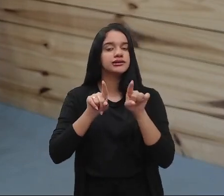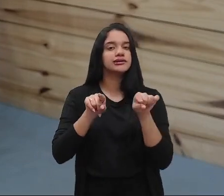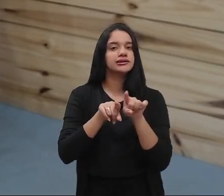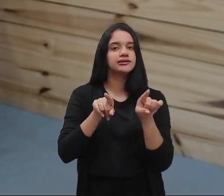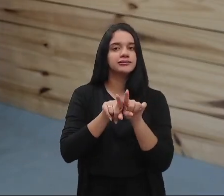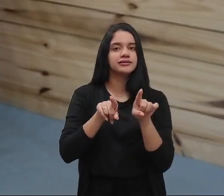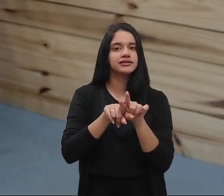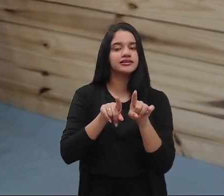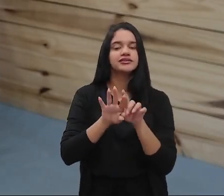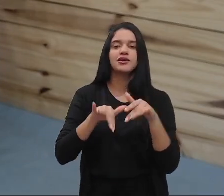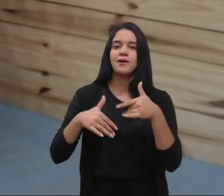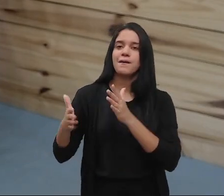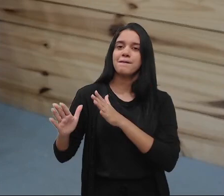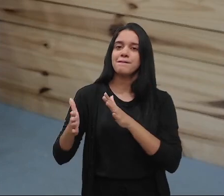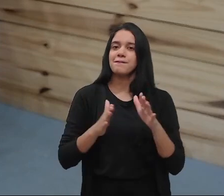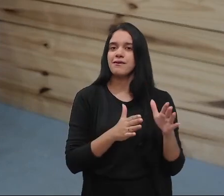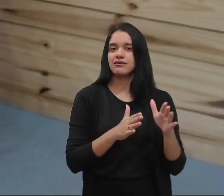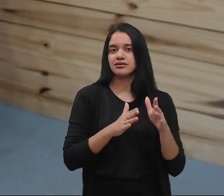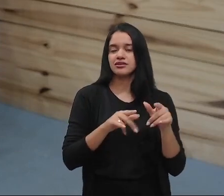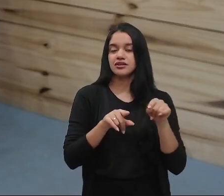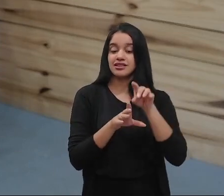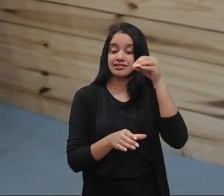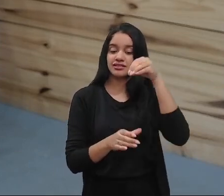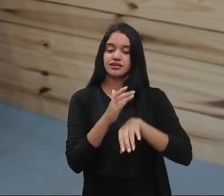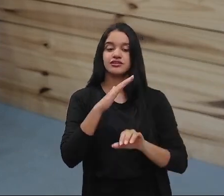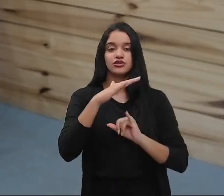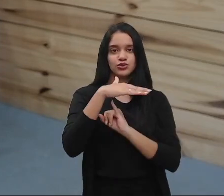processo seletivo, quanto esse candidato está entrando dentro da instituição.